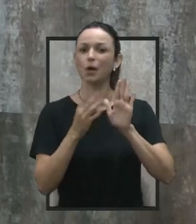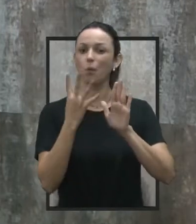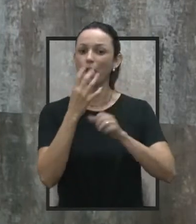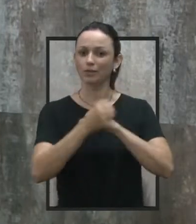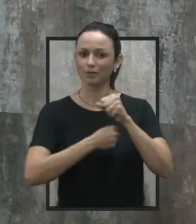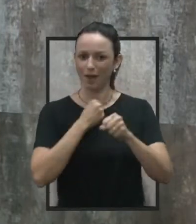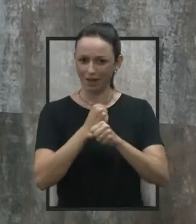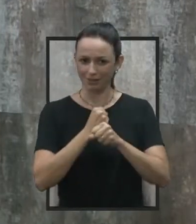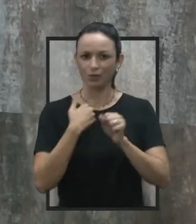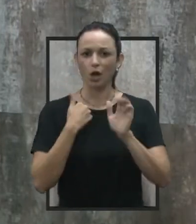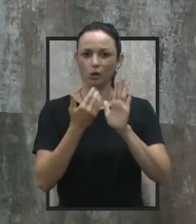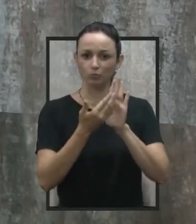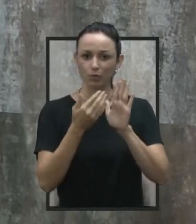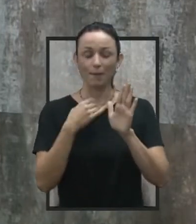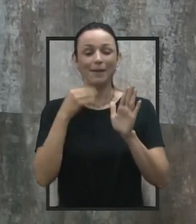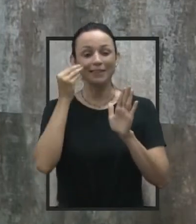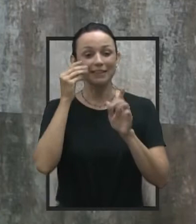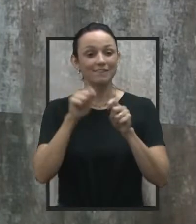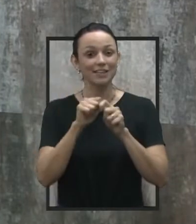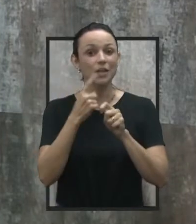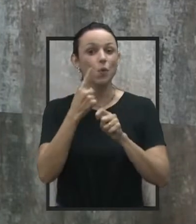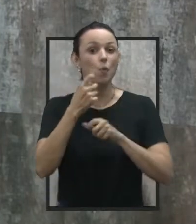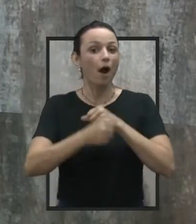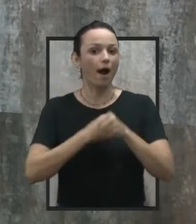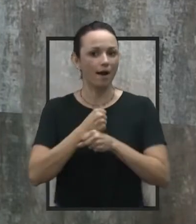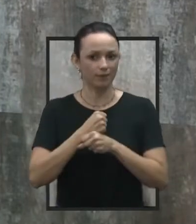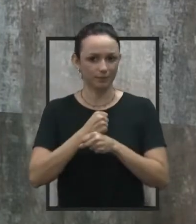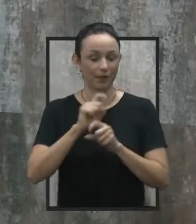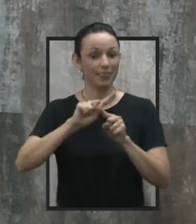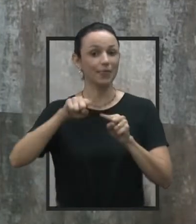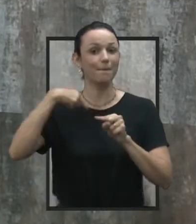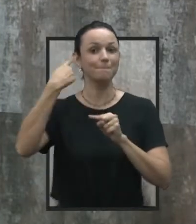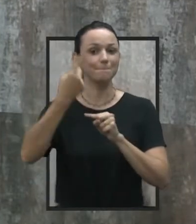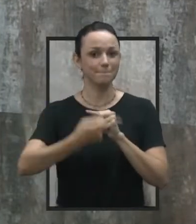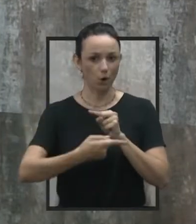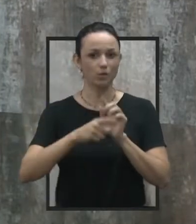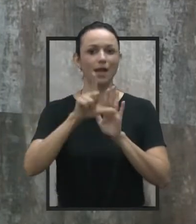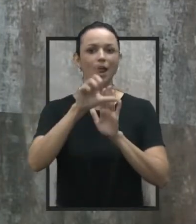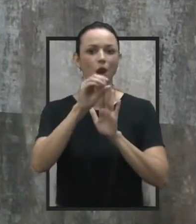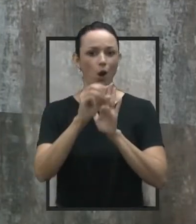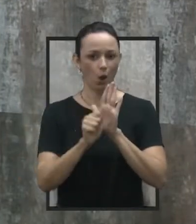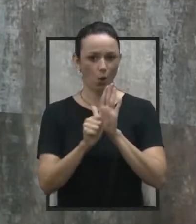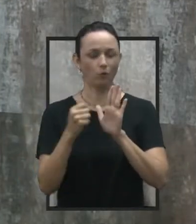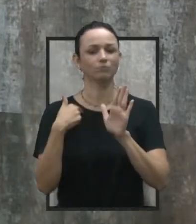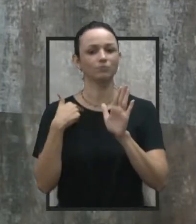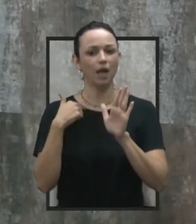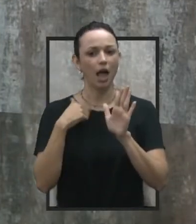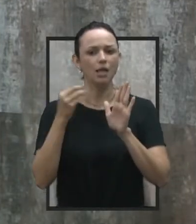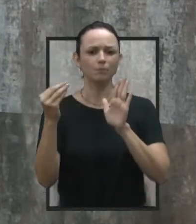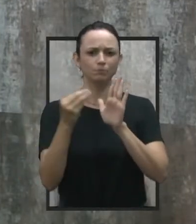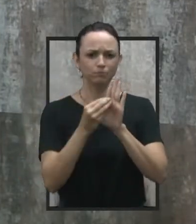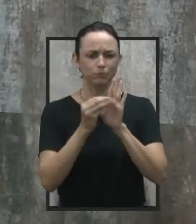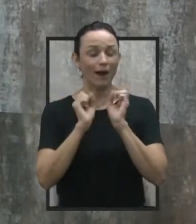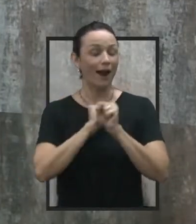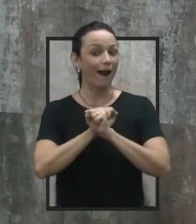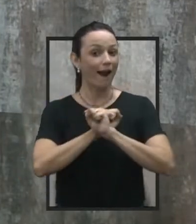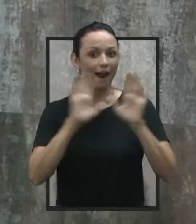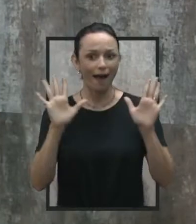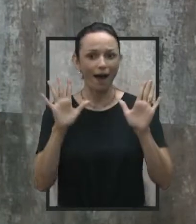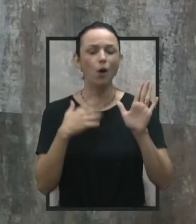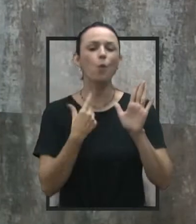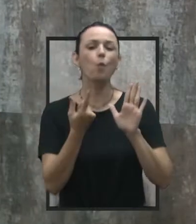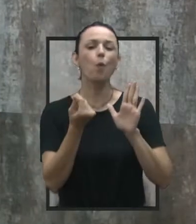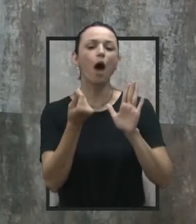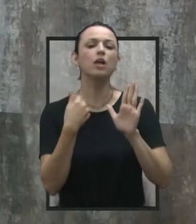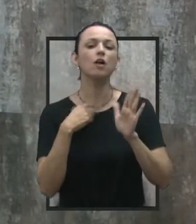4 anos para concretizar em um ano apenas, e depois na lei orçamentária anual, aí eu especifico com muita clareza, inclusive